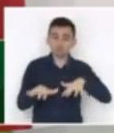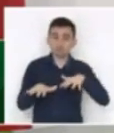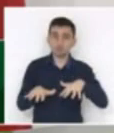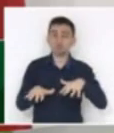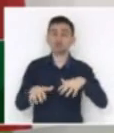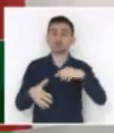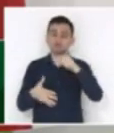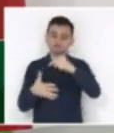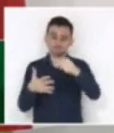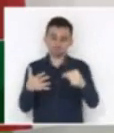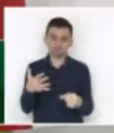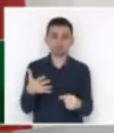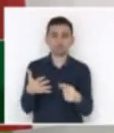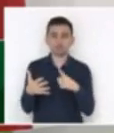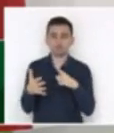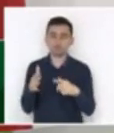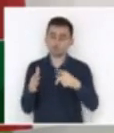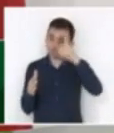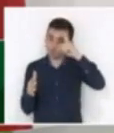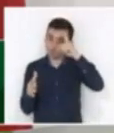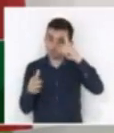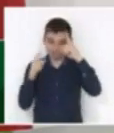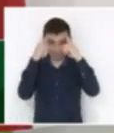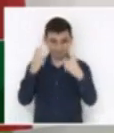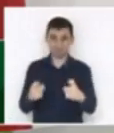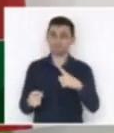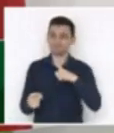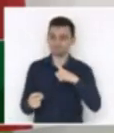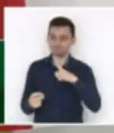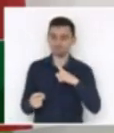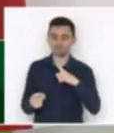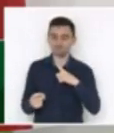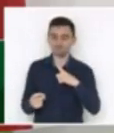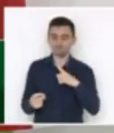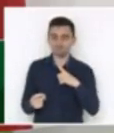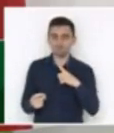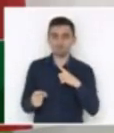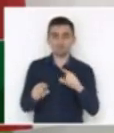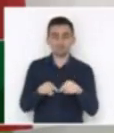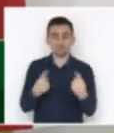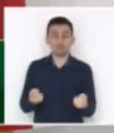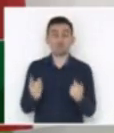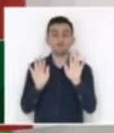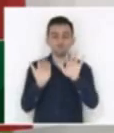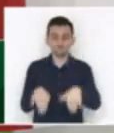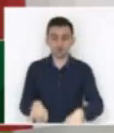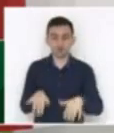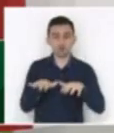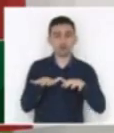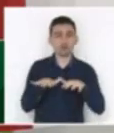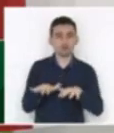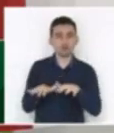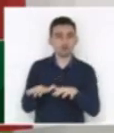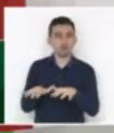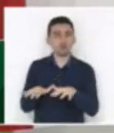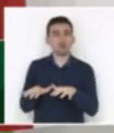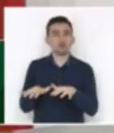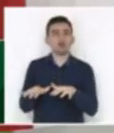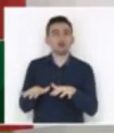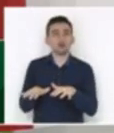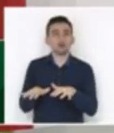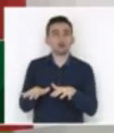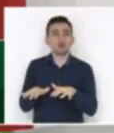cotidianamente. Ouvindo estes movimentos e em conjunto com eles, a bancada